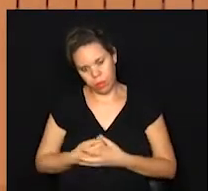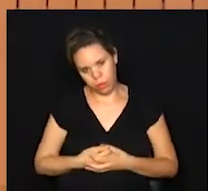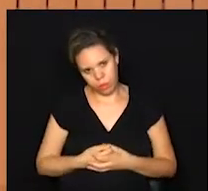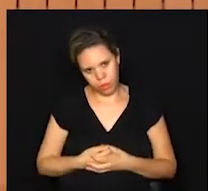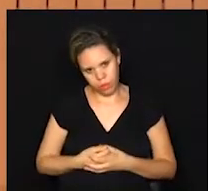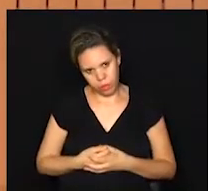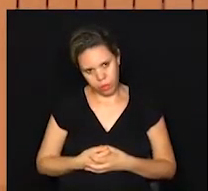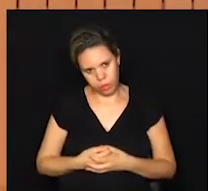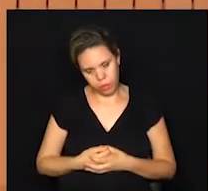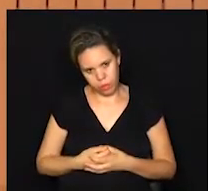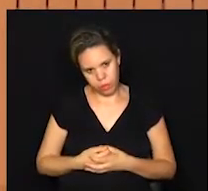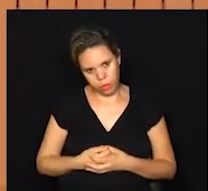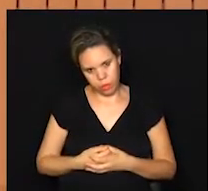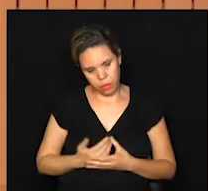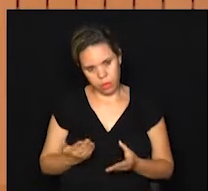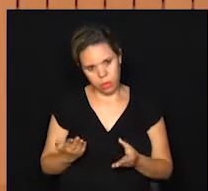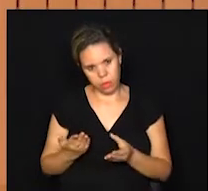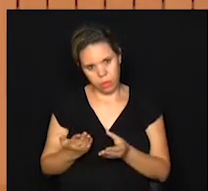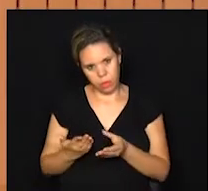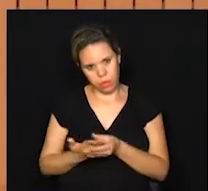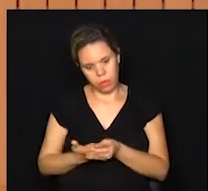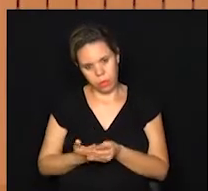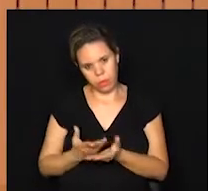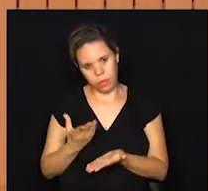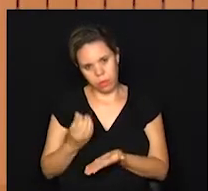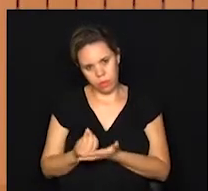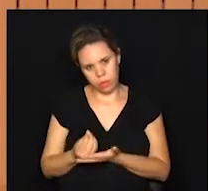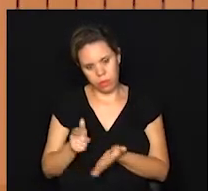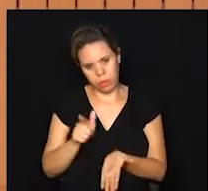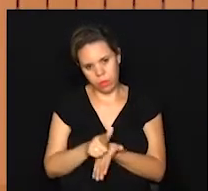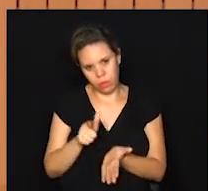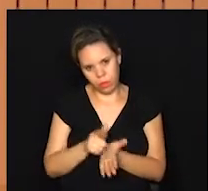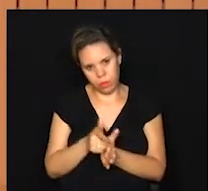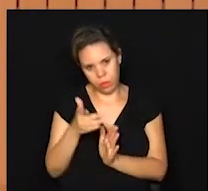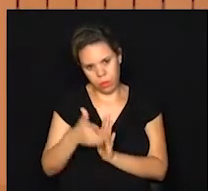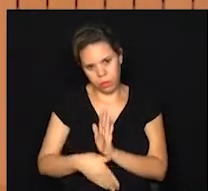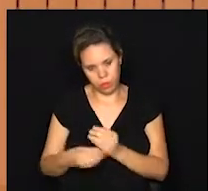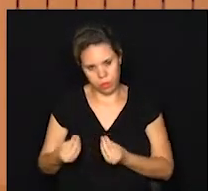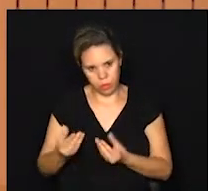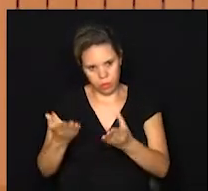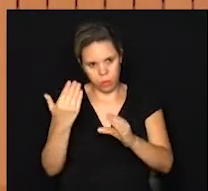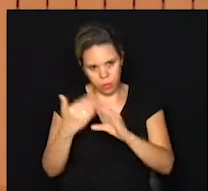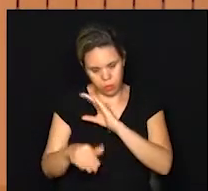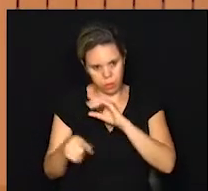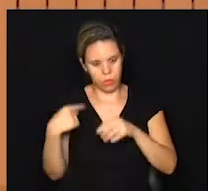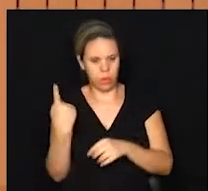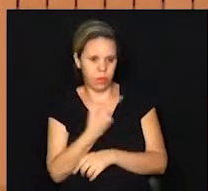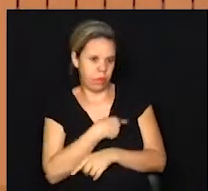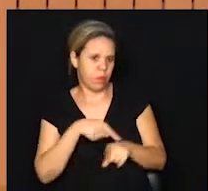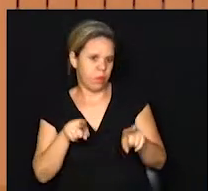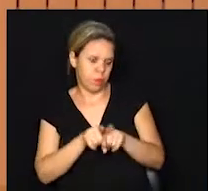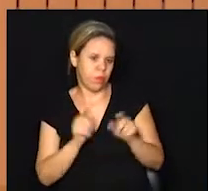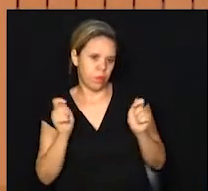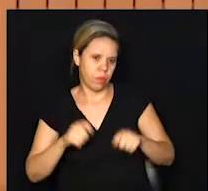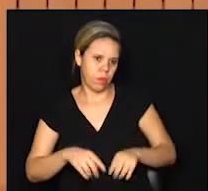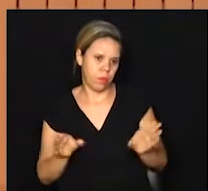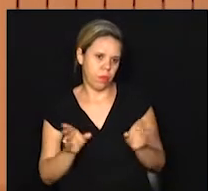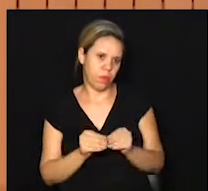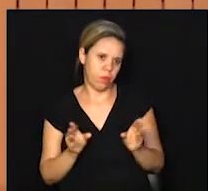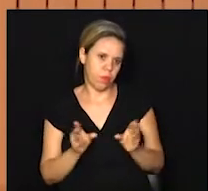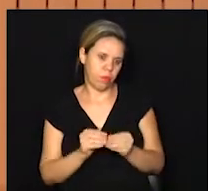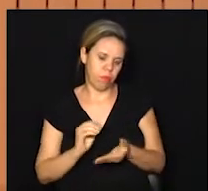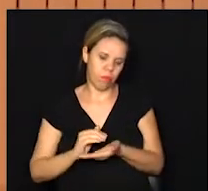esses anexos que você tenha, para que a gente possa também, no final, juntar os